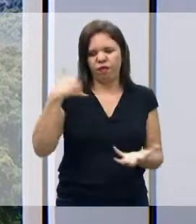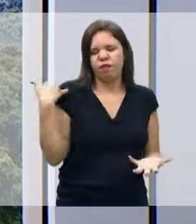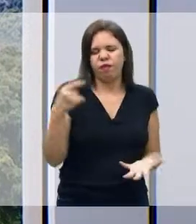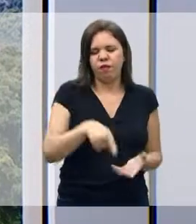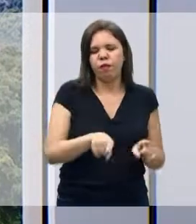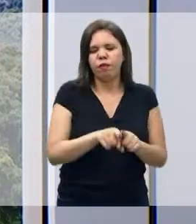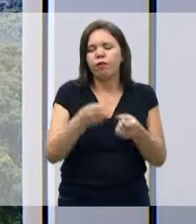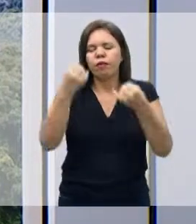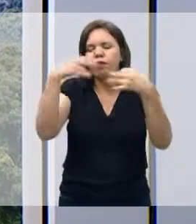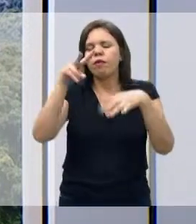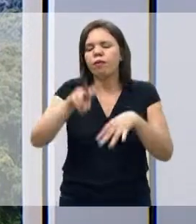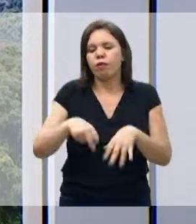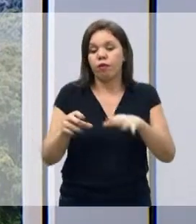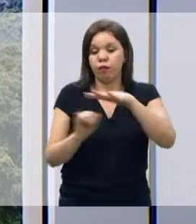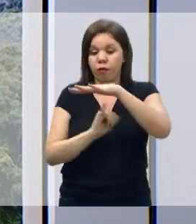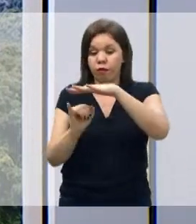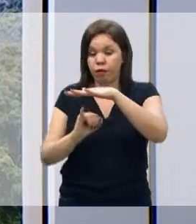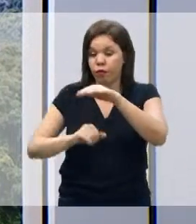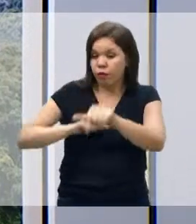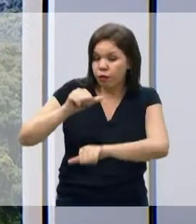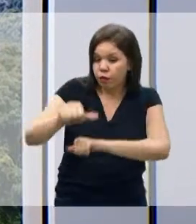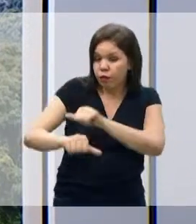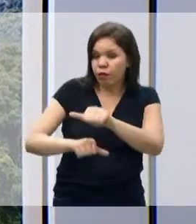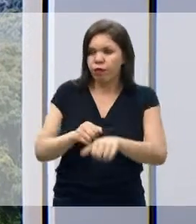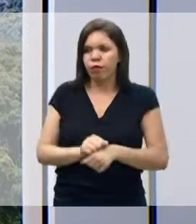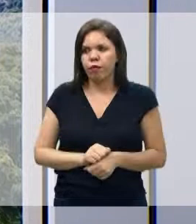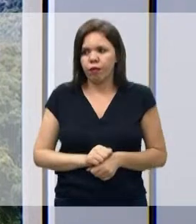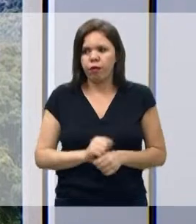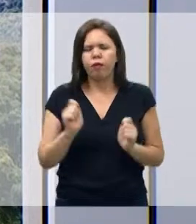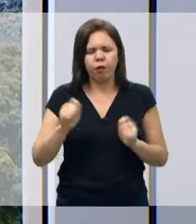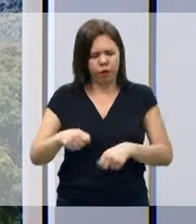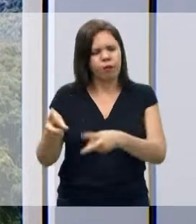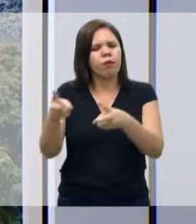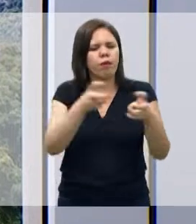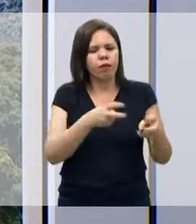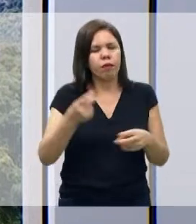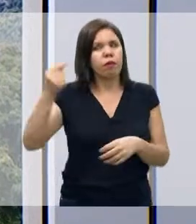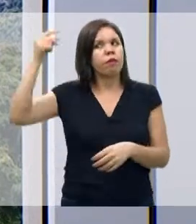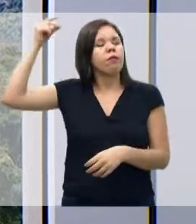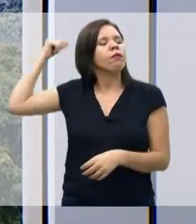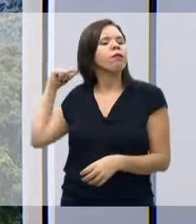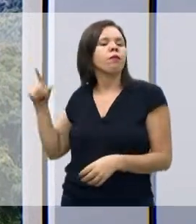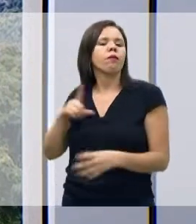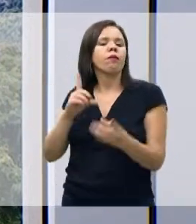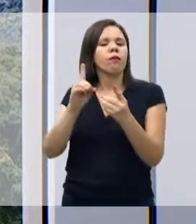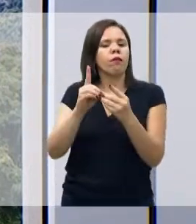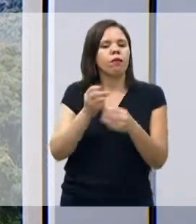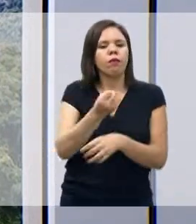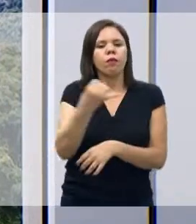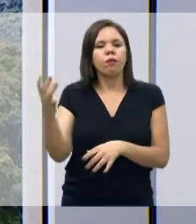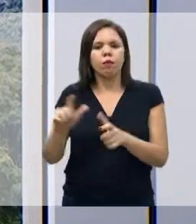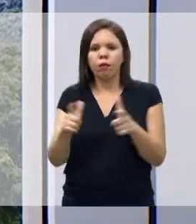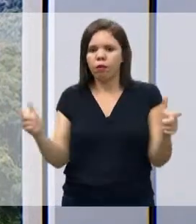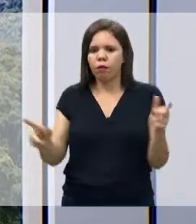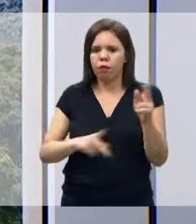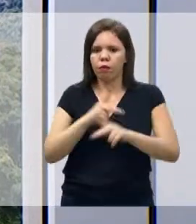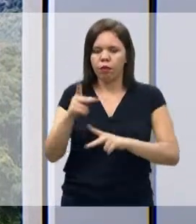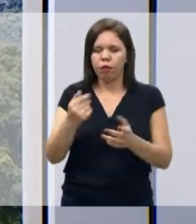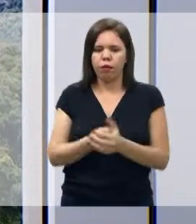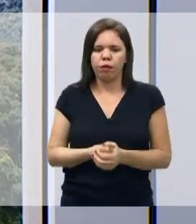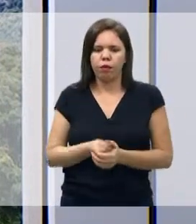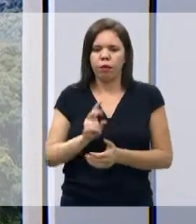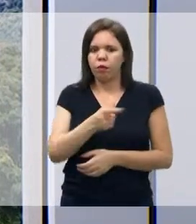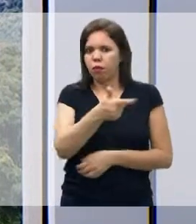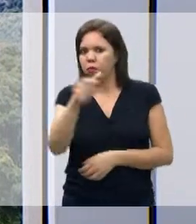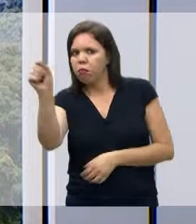As instituições, elas vêm se transformando. Pode observar que antigamente elas atendiam um número grande de pessoas, né,